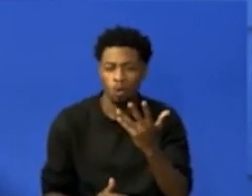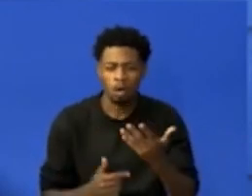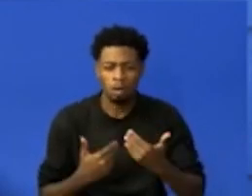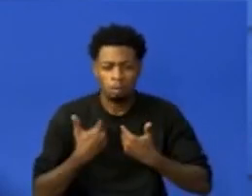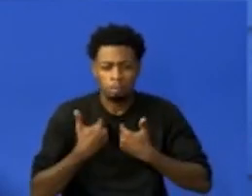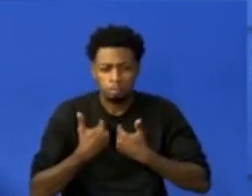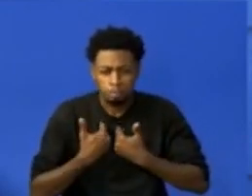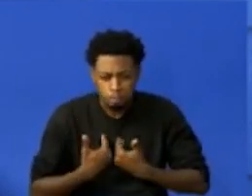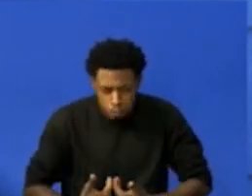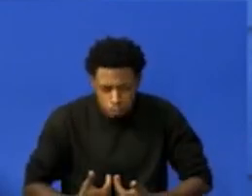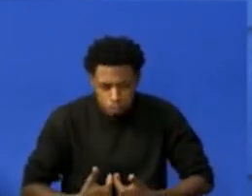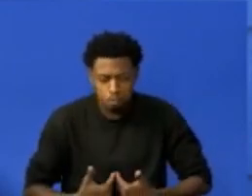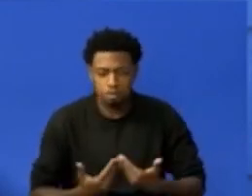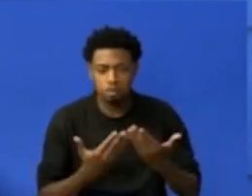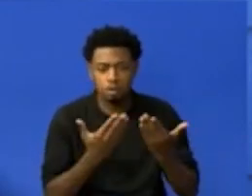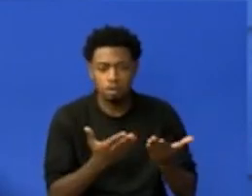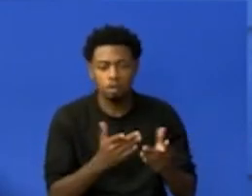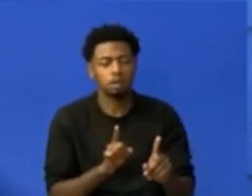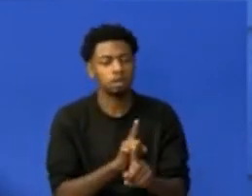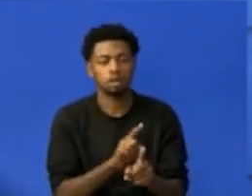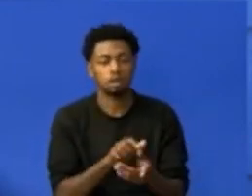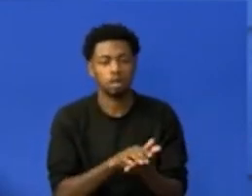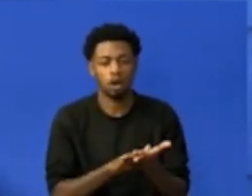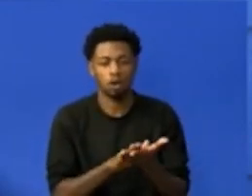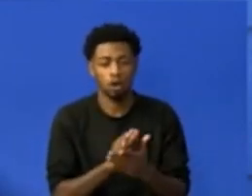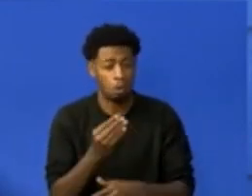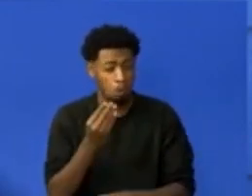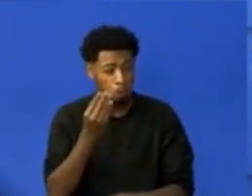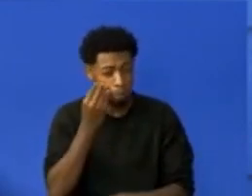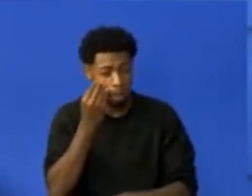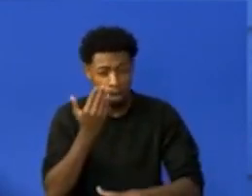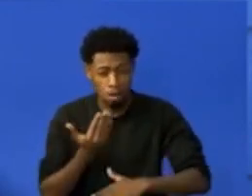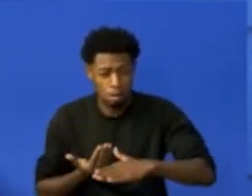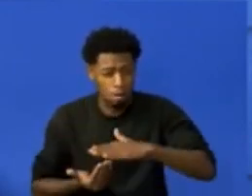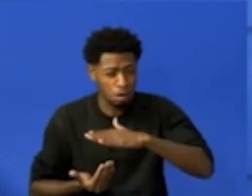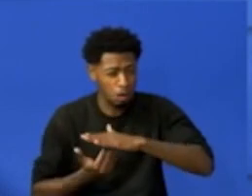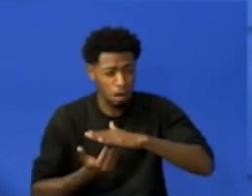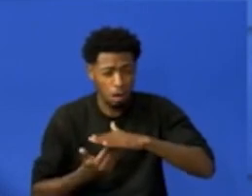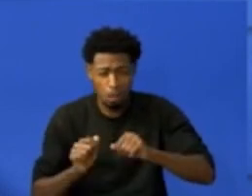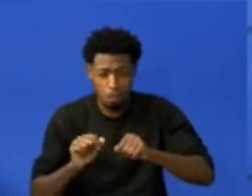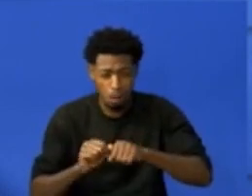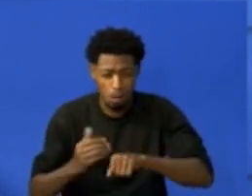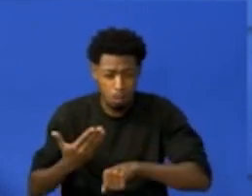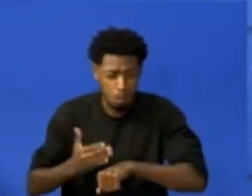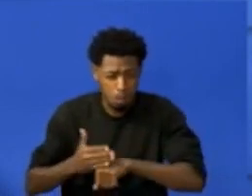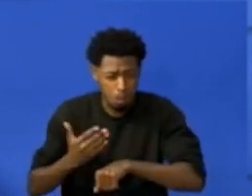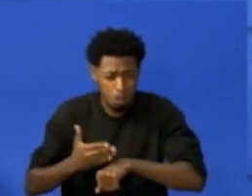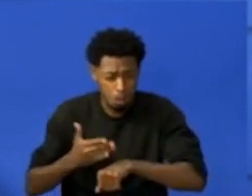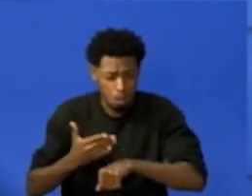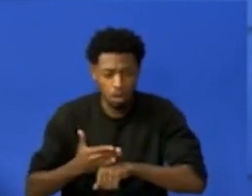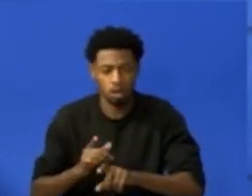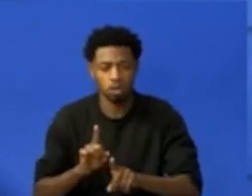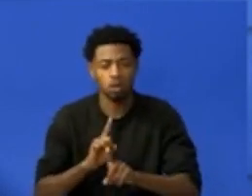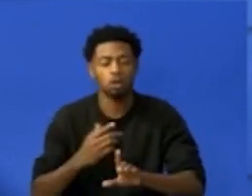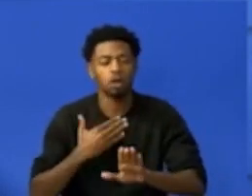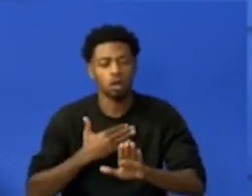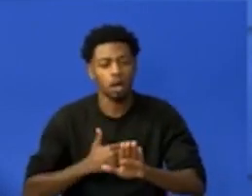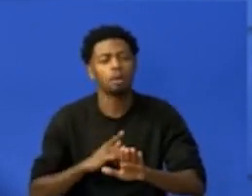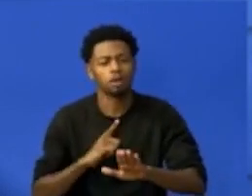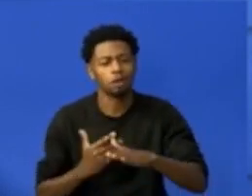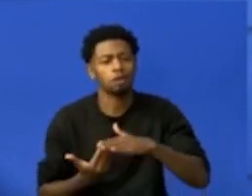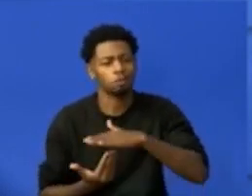fadiga concêntrica, sem chegar ao limite, ao máximo. Lembrando que é imprescindível